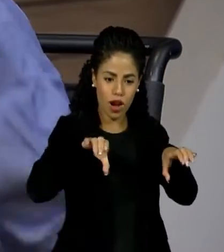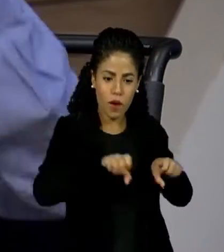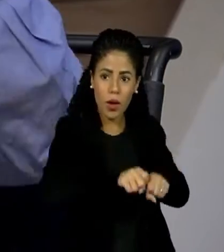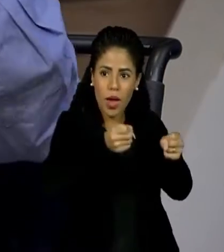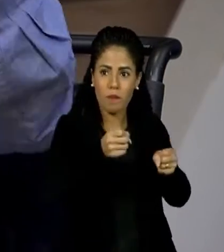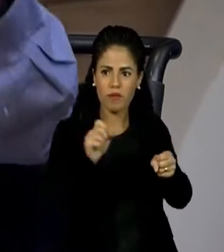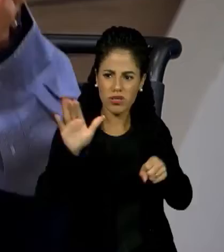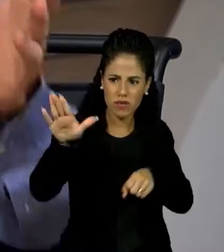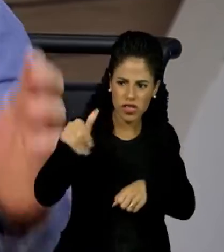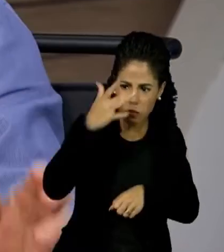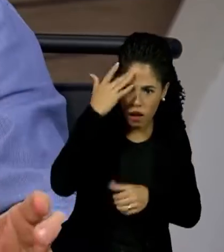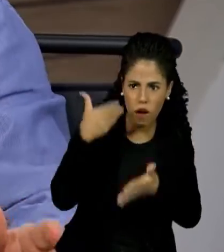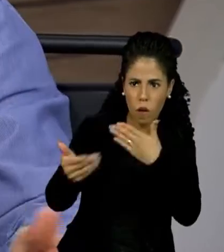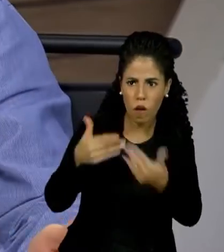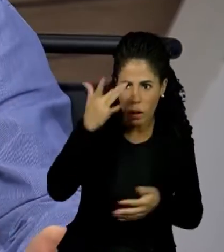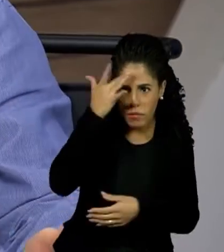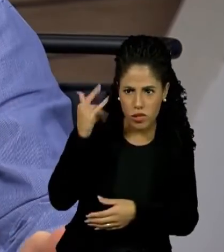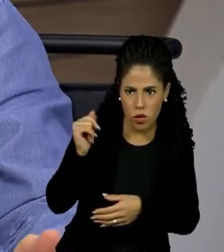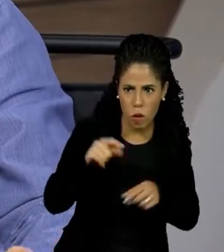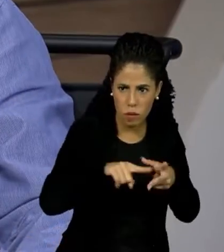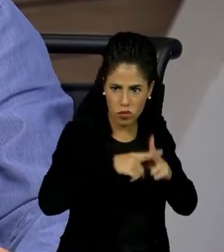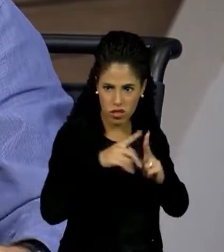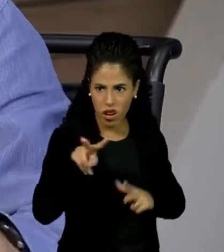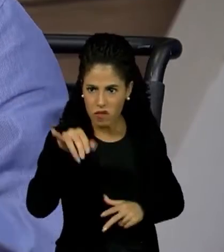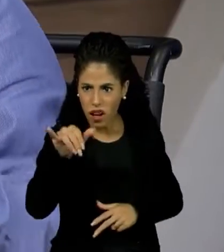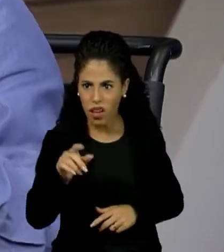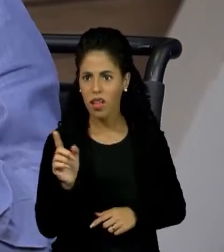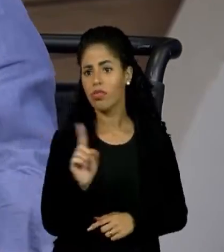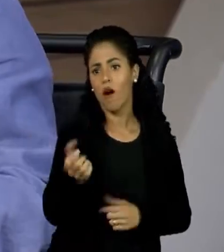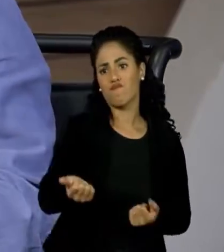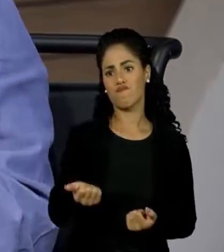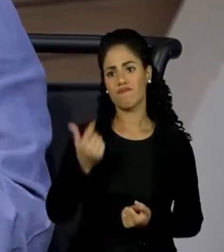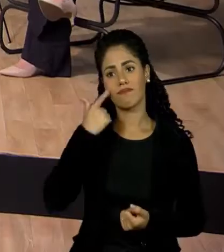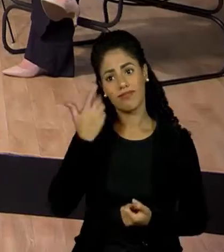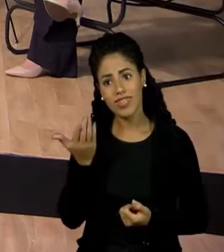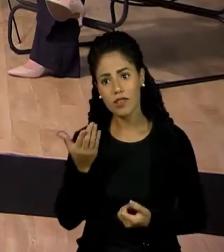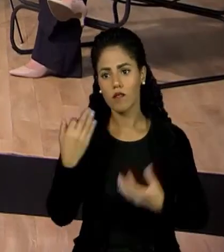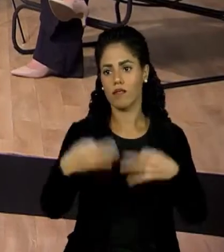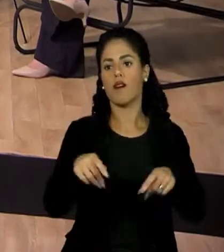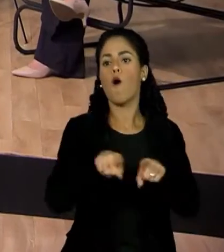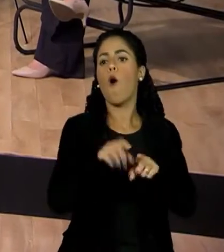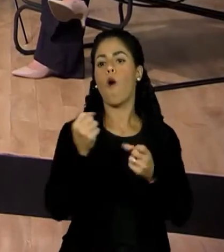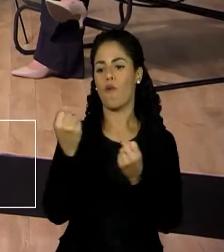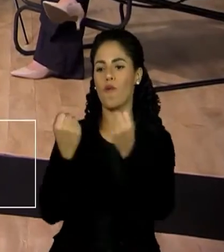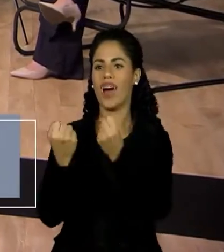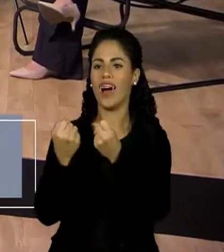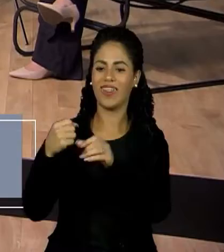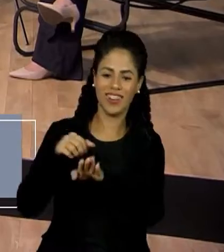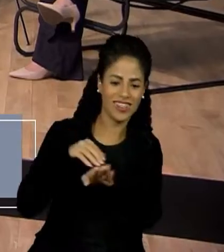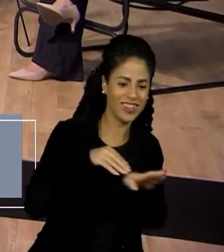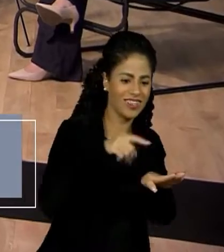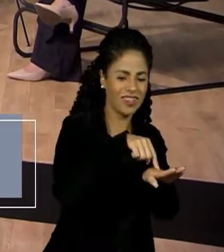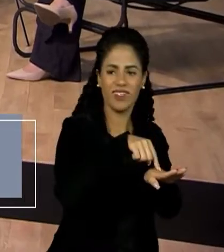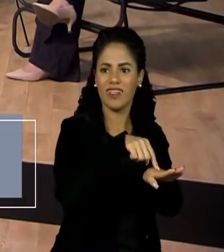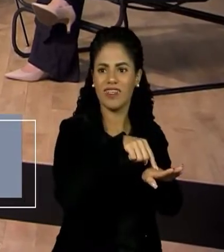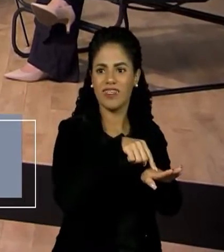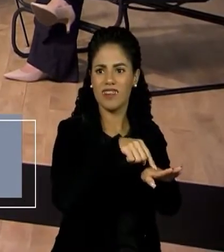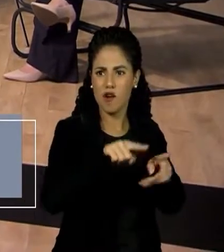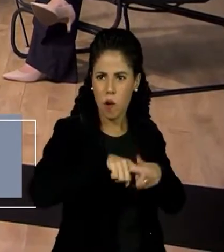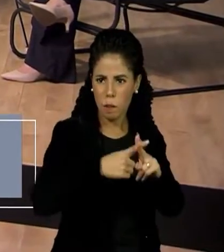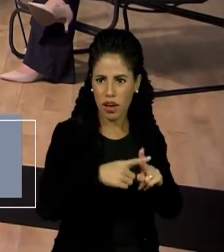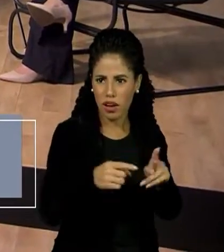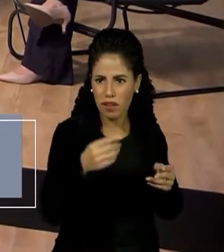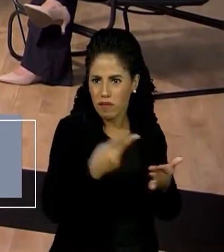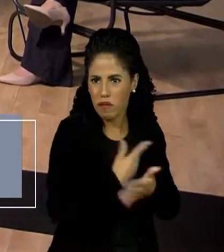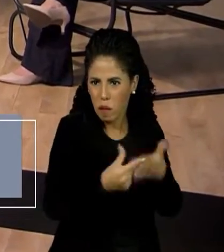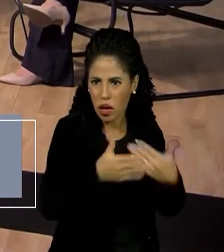Ninguém vai fazer uma cirurgia com um médico amador. Né? Ninguém leva o carro para consertar num mecânico amador. Ninguém quer um jogador amador